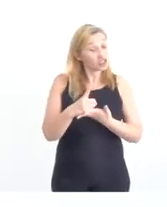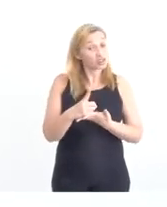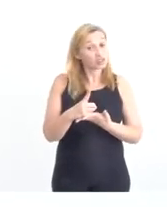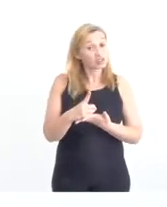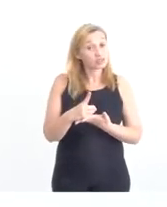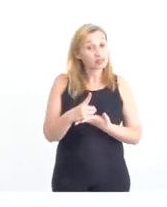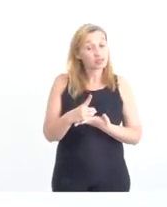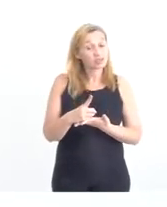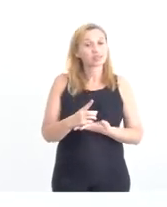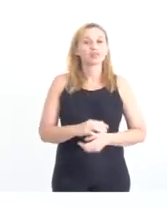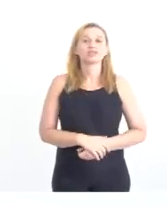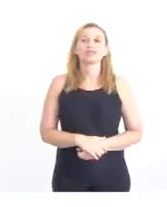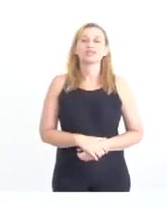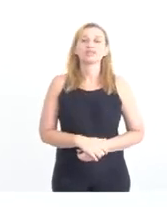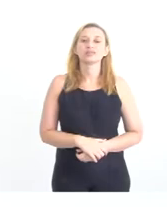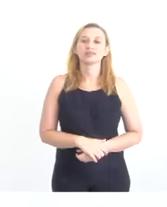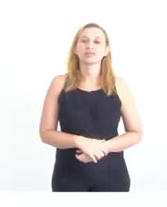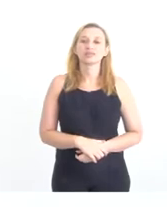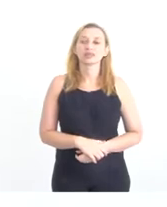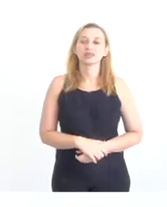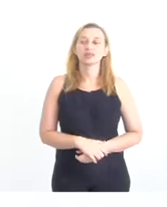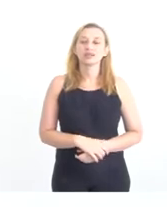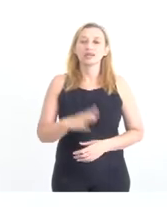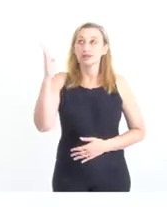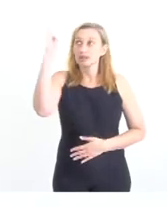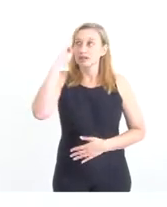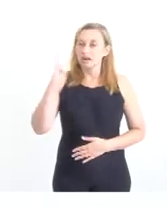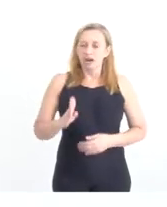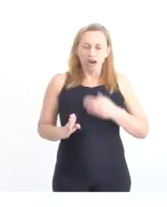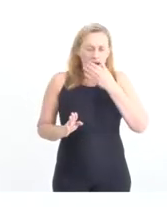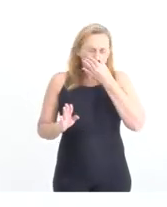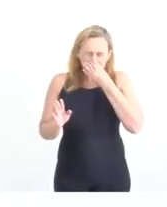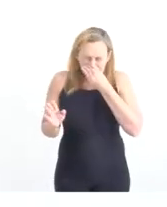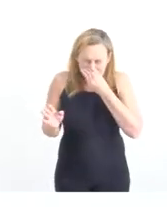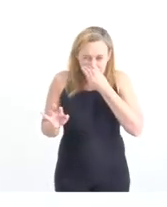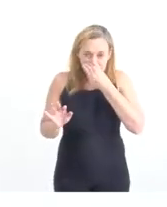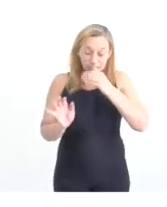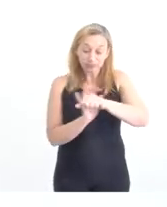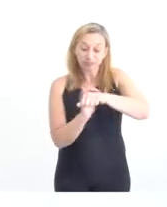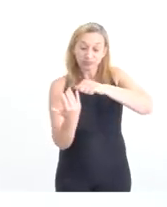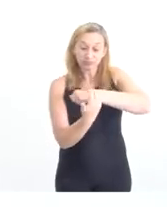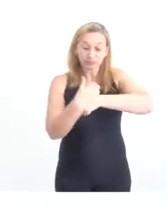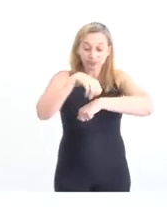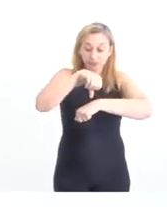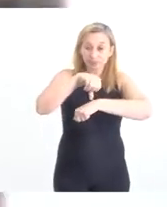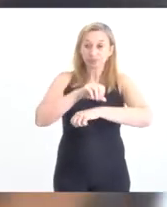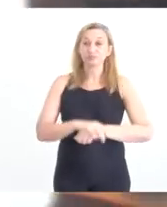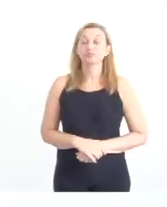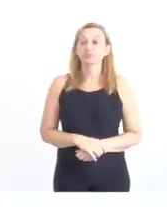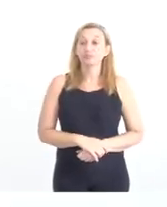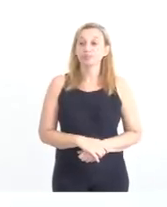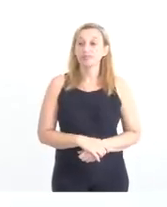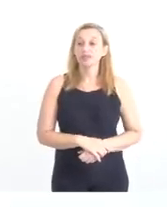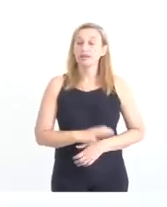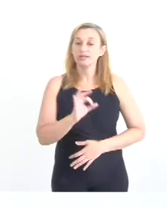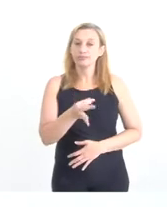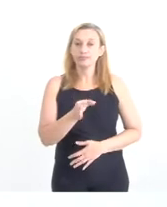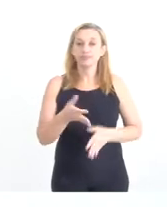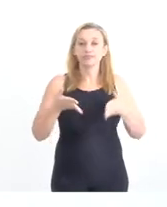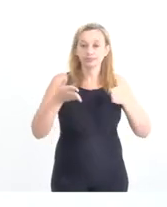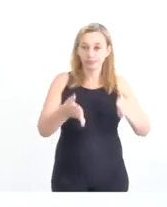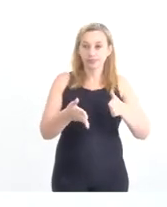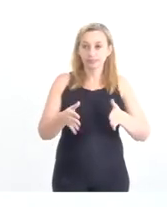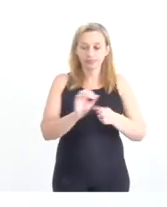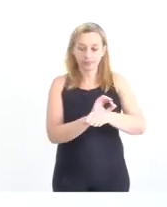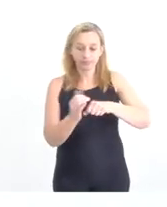pela vida com dignidade no Brasil da covid-19 que se tornou epicentro da